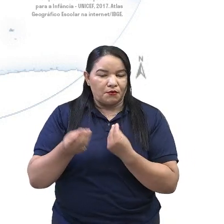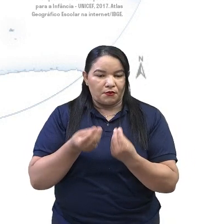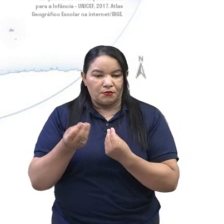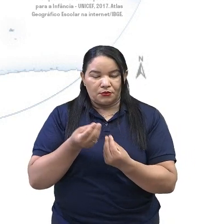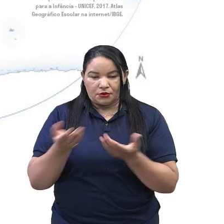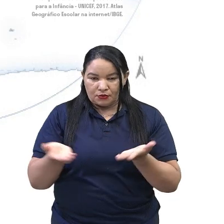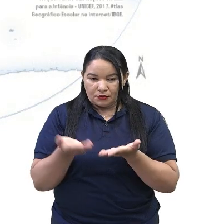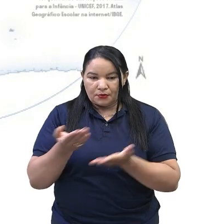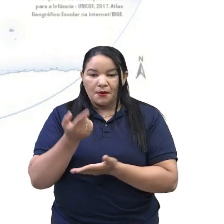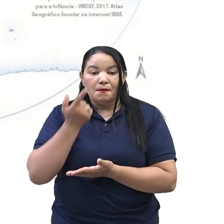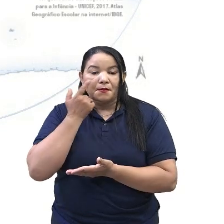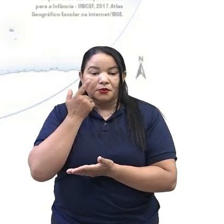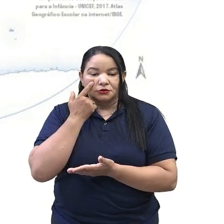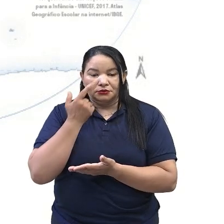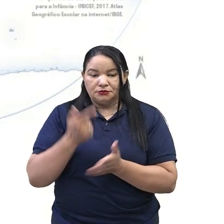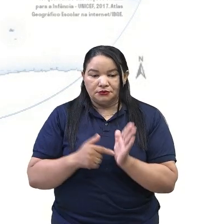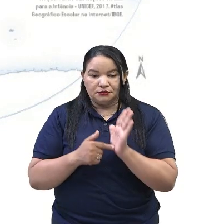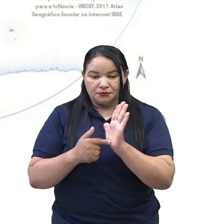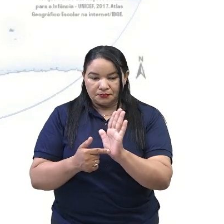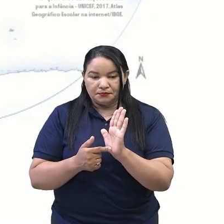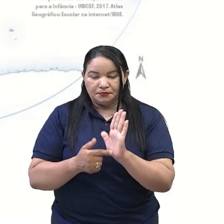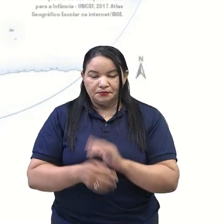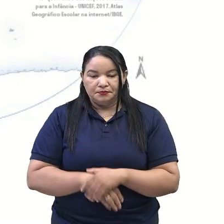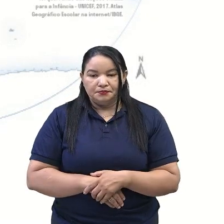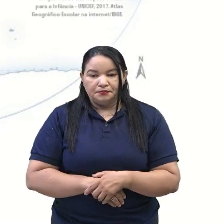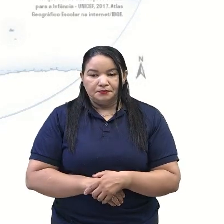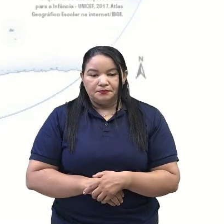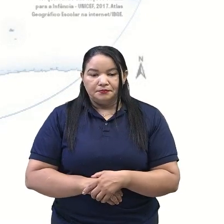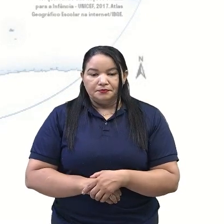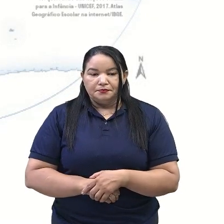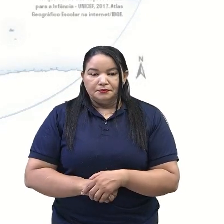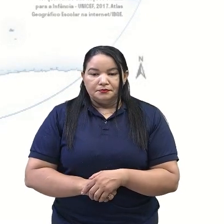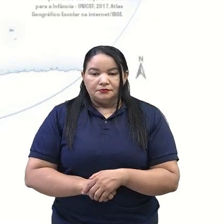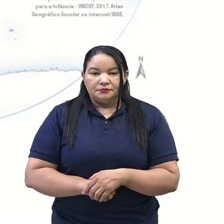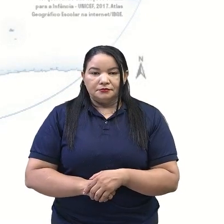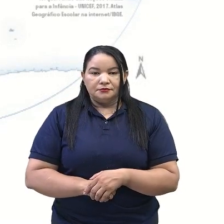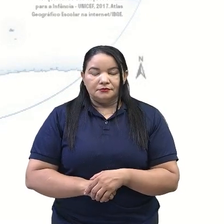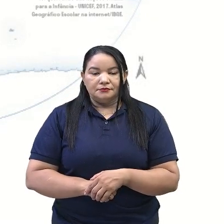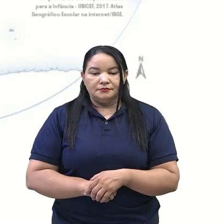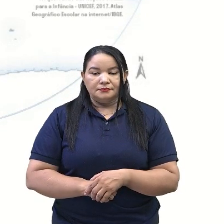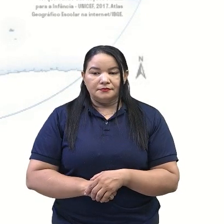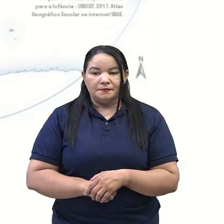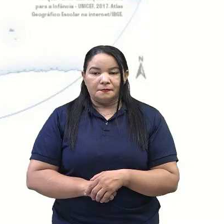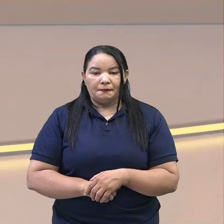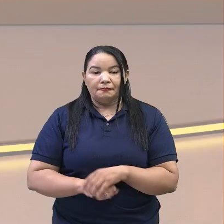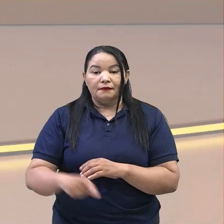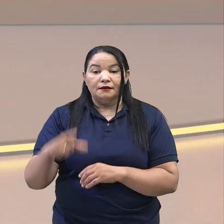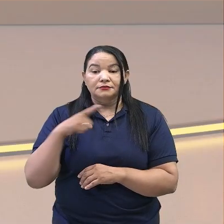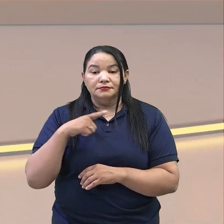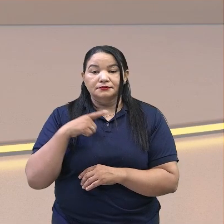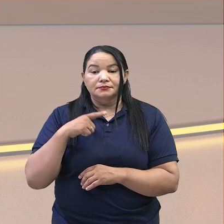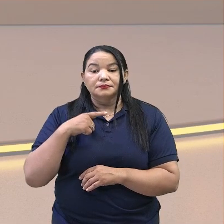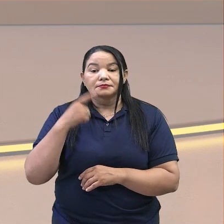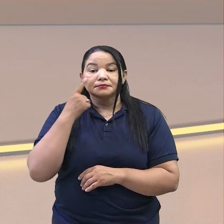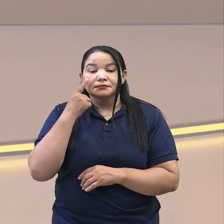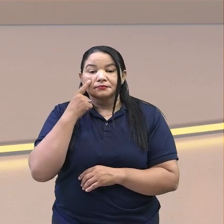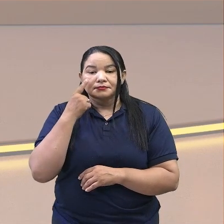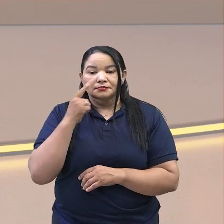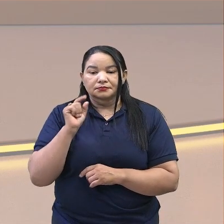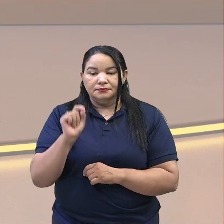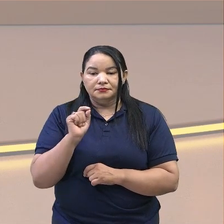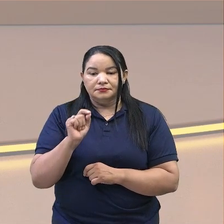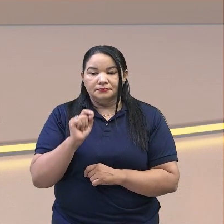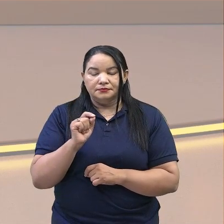cartográfica desse nosso mapa. Acompanhe aqui comigo, que eu tenho aqui para vocês a projeção cartográfica.